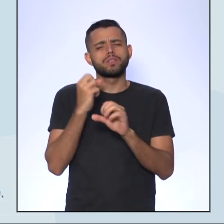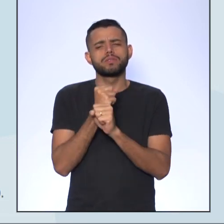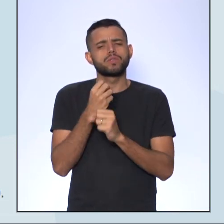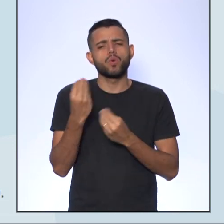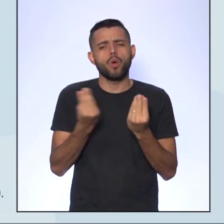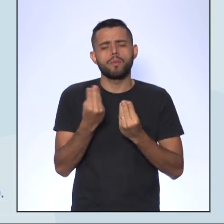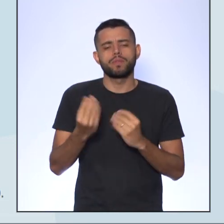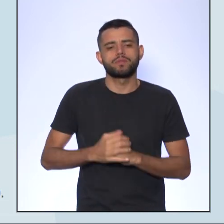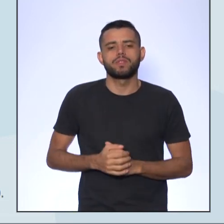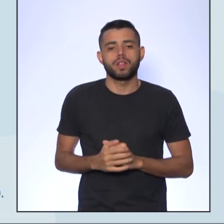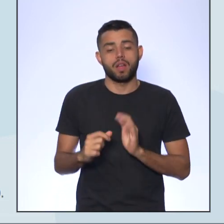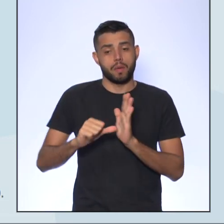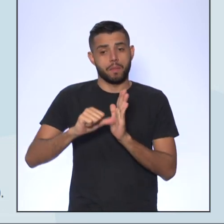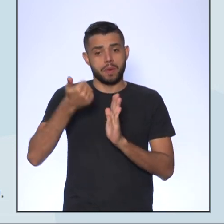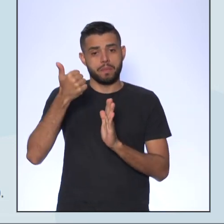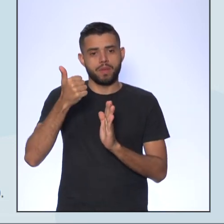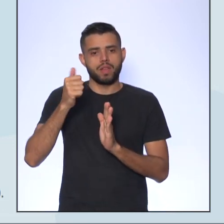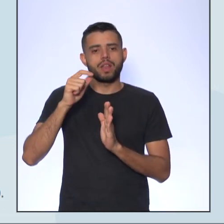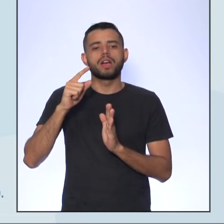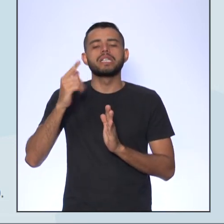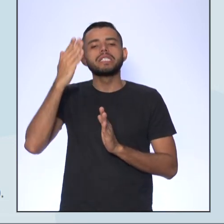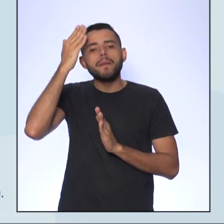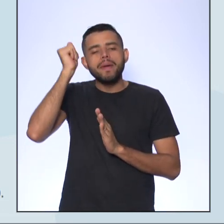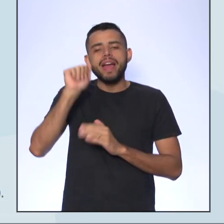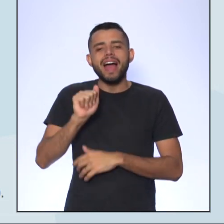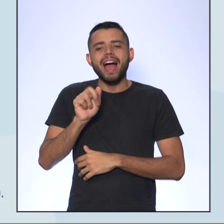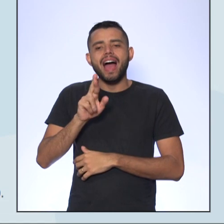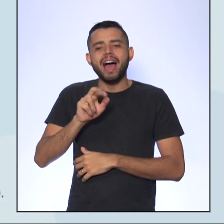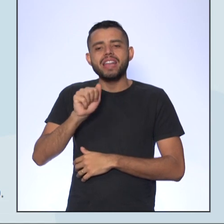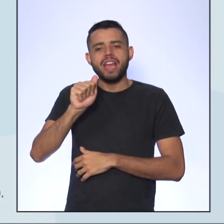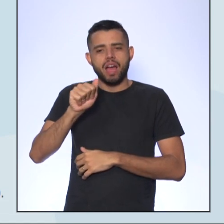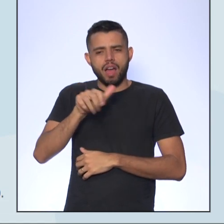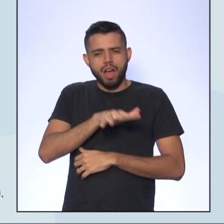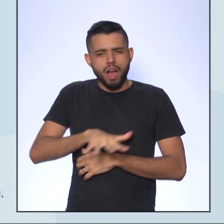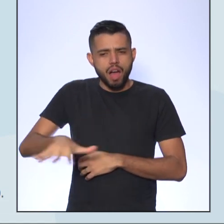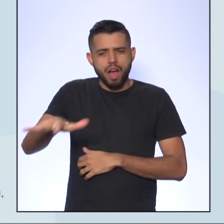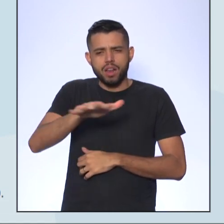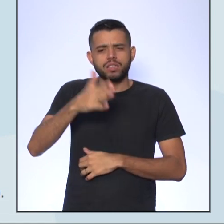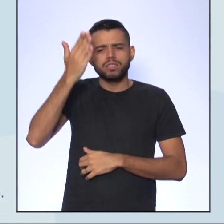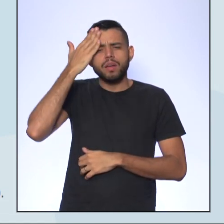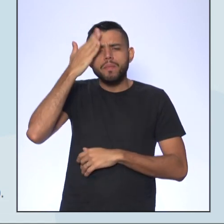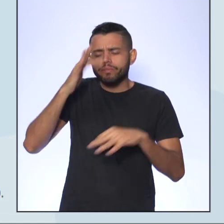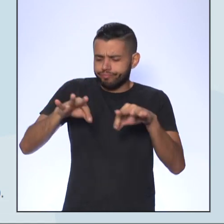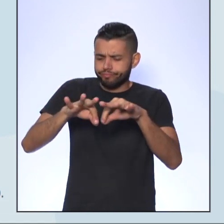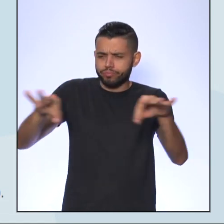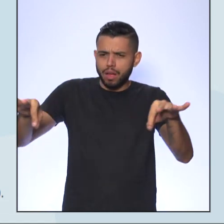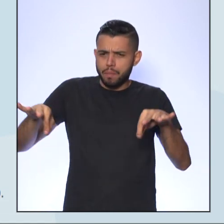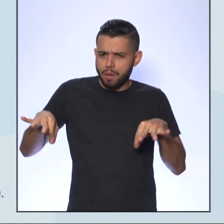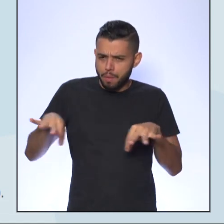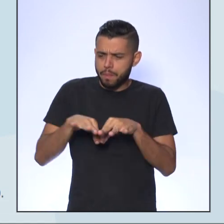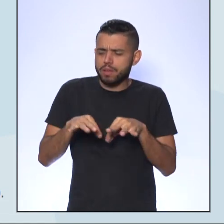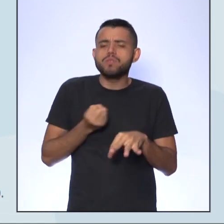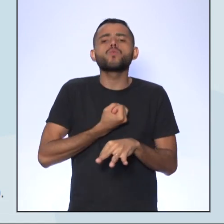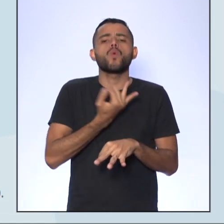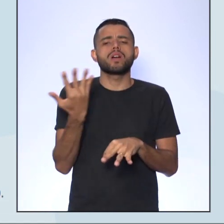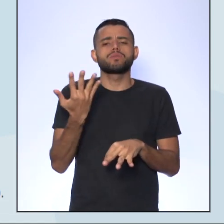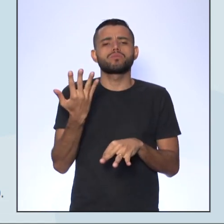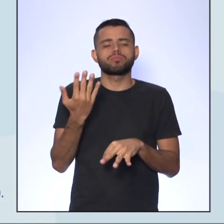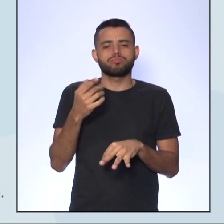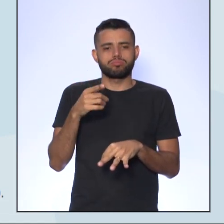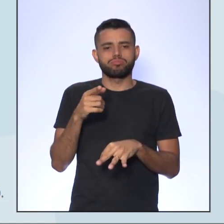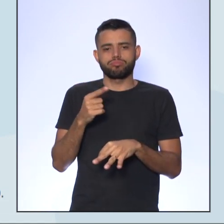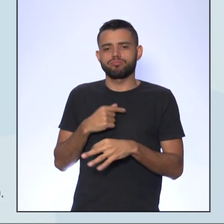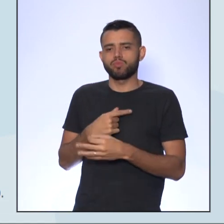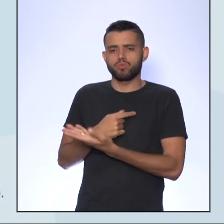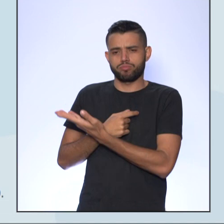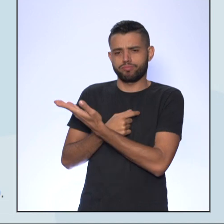conta que nós temos que fazer é a área, então nós temos que entender quantos metros quadrados nós temos relacionados a esse